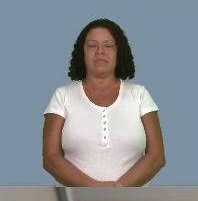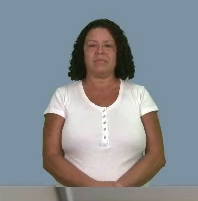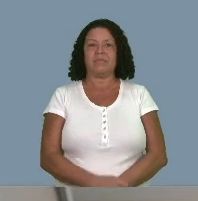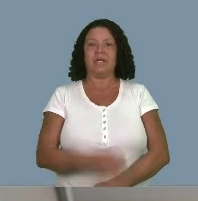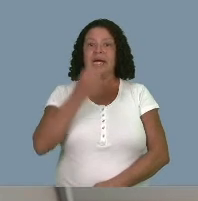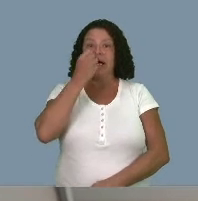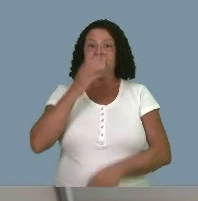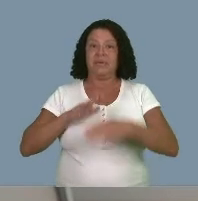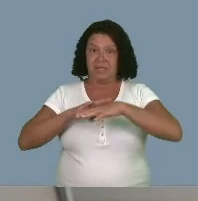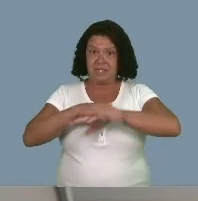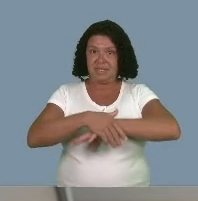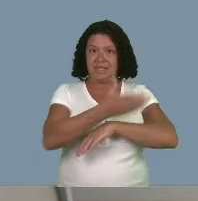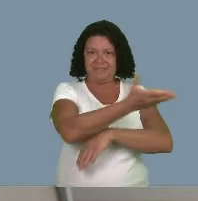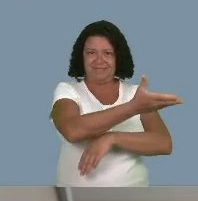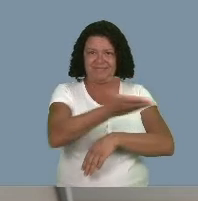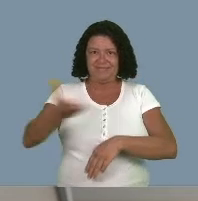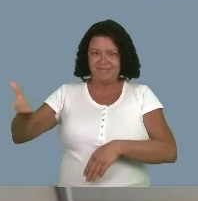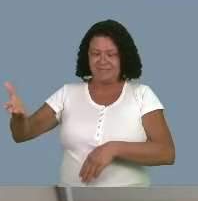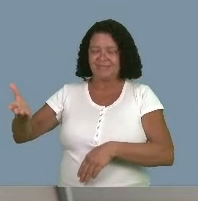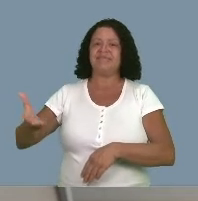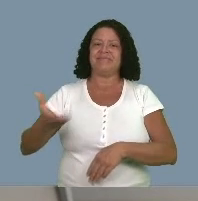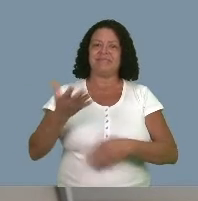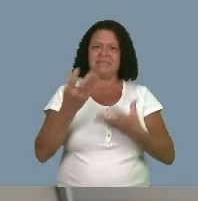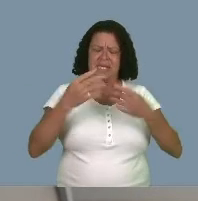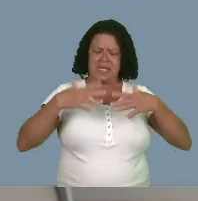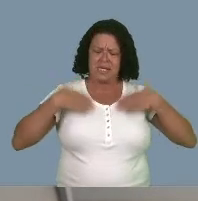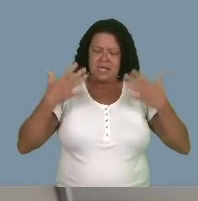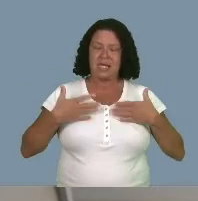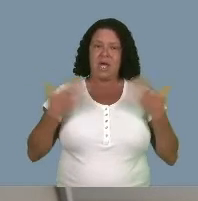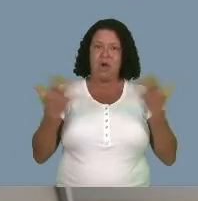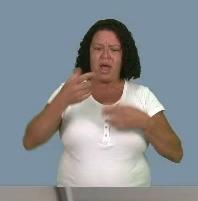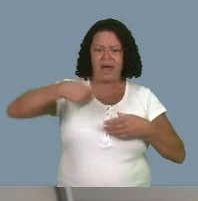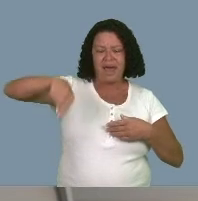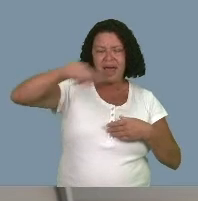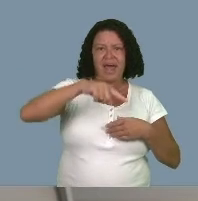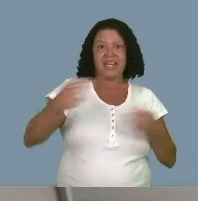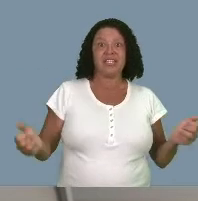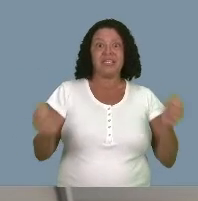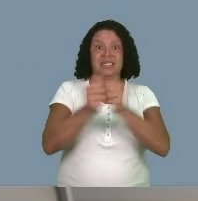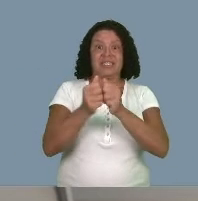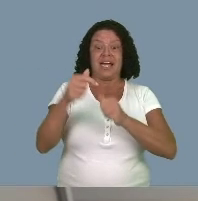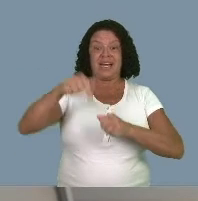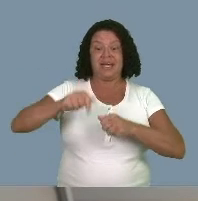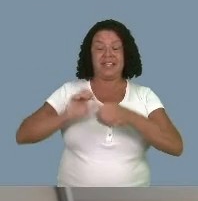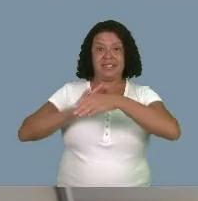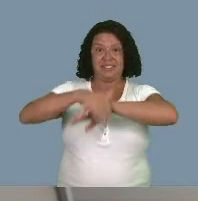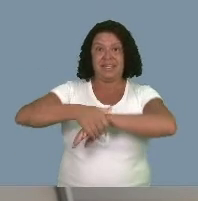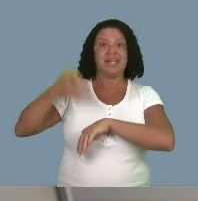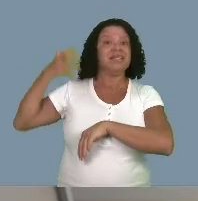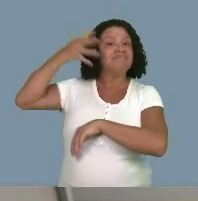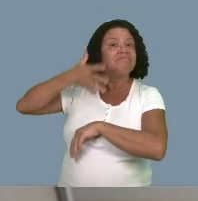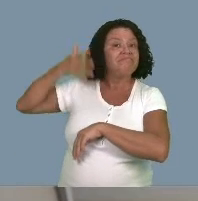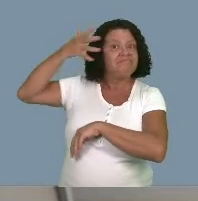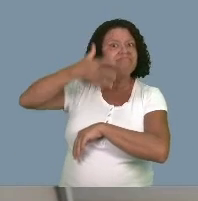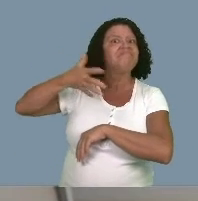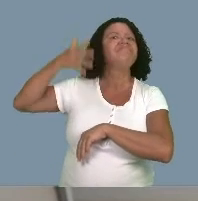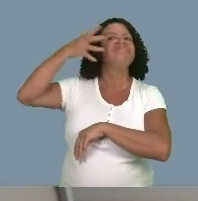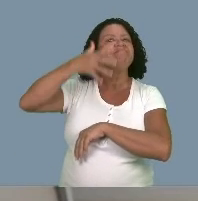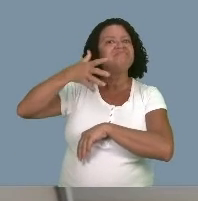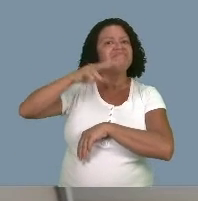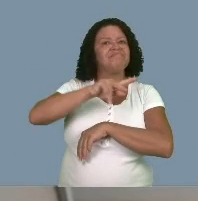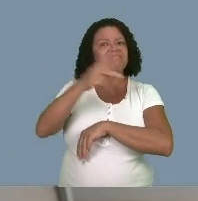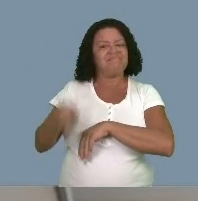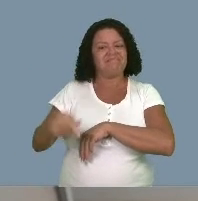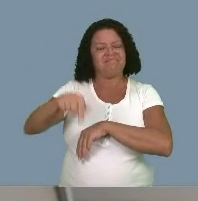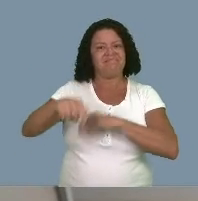Boa noite a todos. Com muita alegria que estamos aqui reunidos em mais uma noite de palestras do Lar Irmã